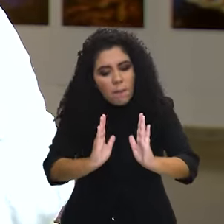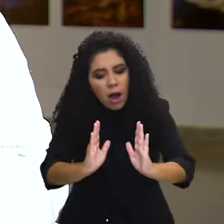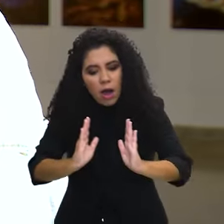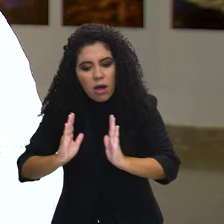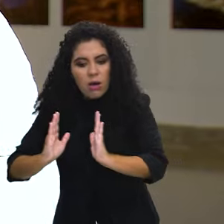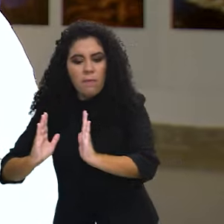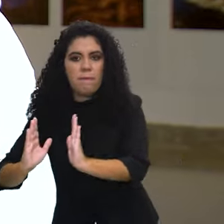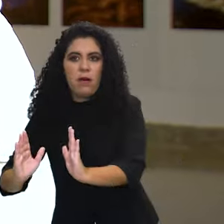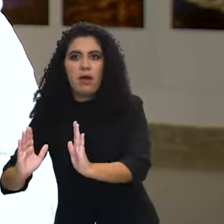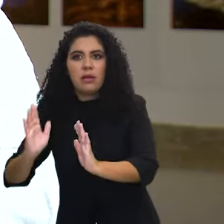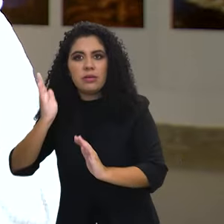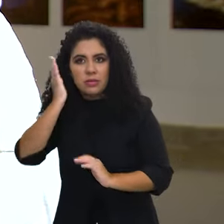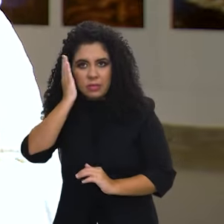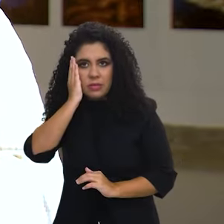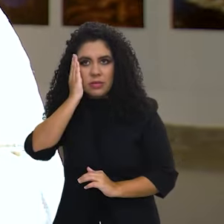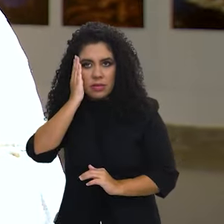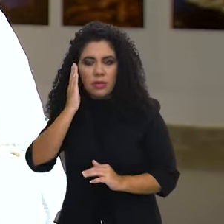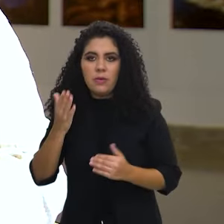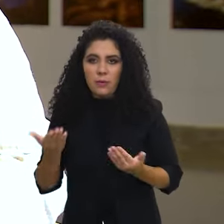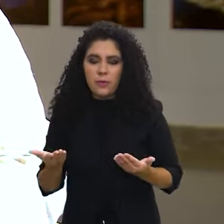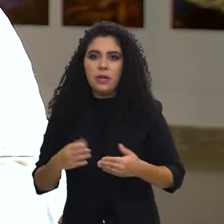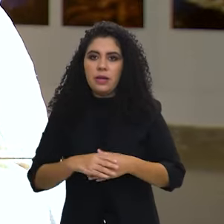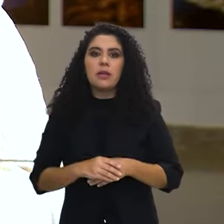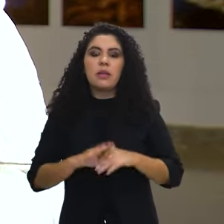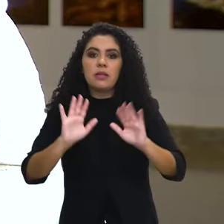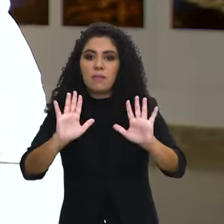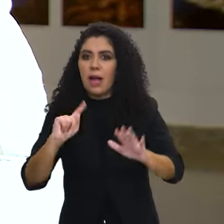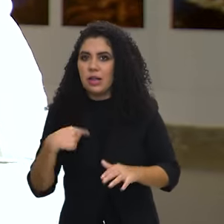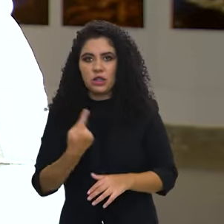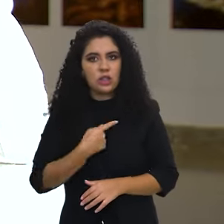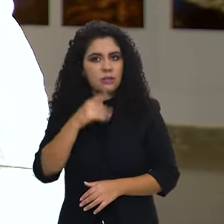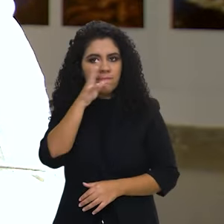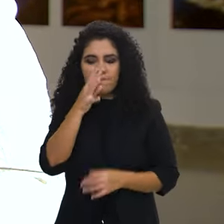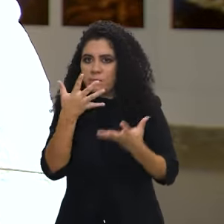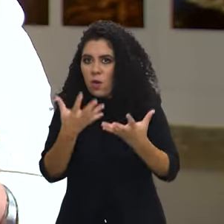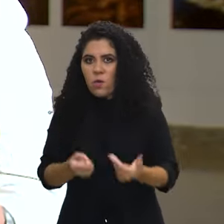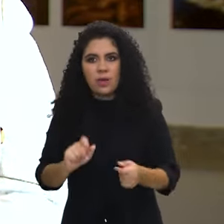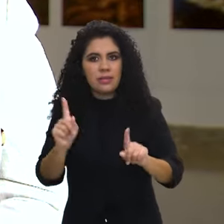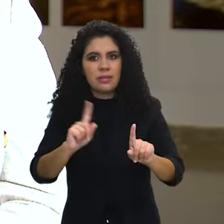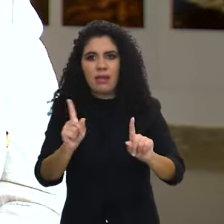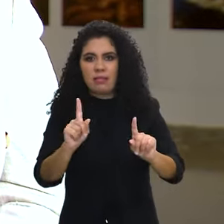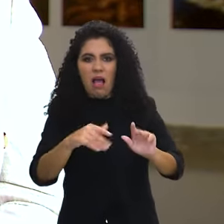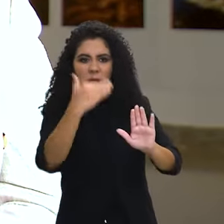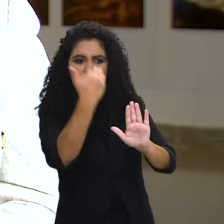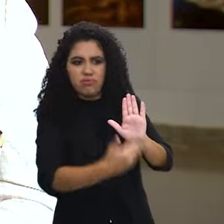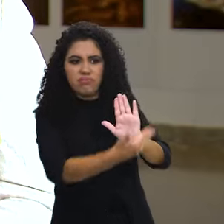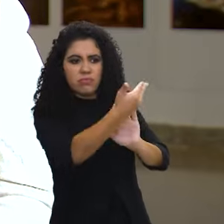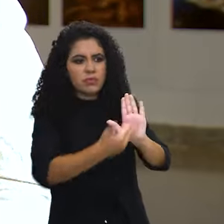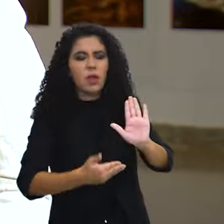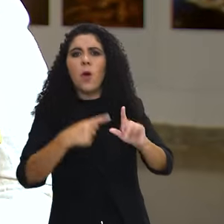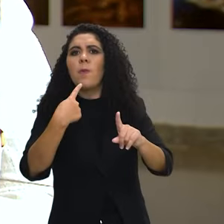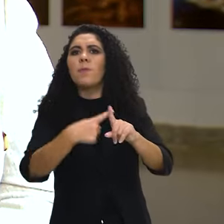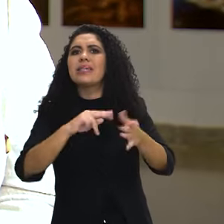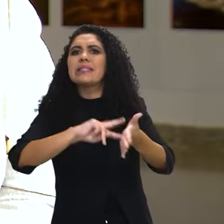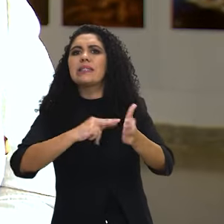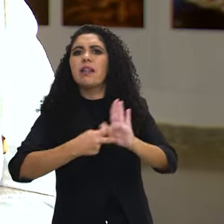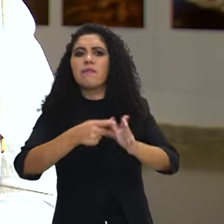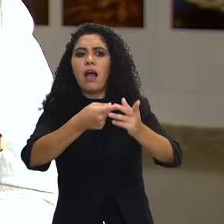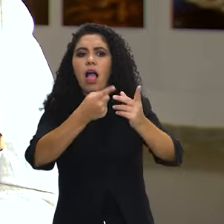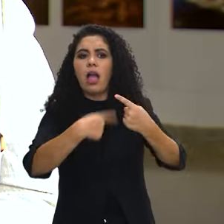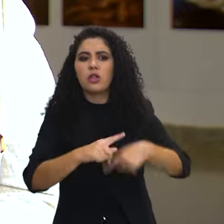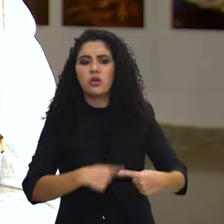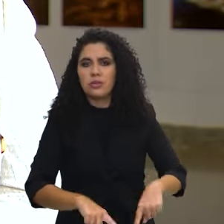portanto não cabe discussão sobre inconstitucionalidade né e nós não vamos aceitar um retrocesso no Brasil como a